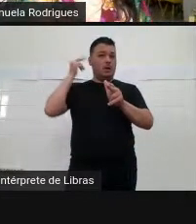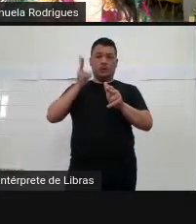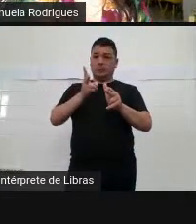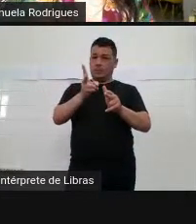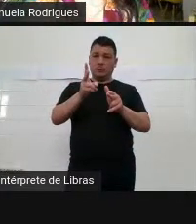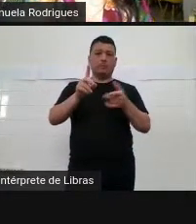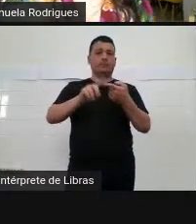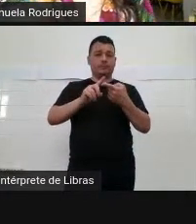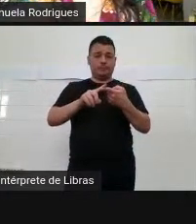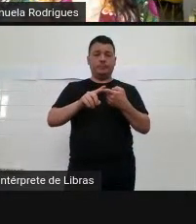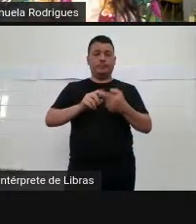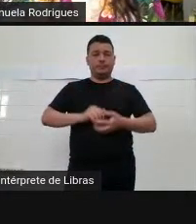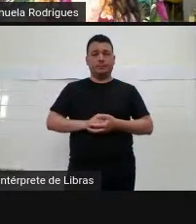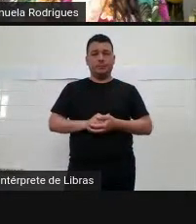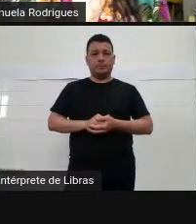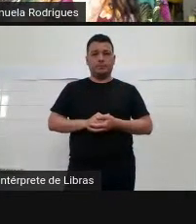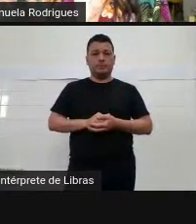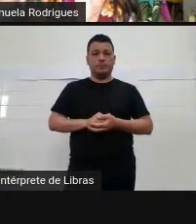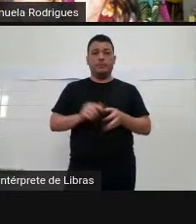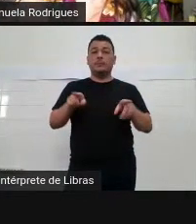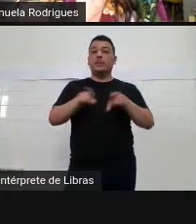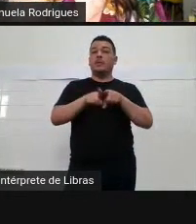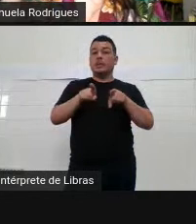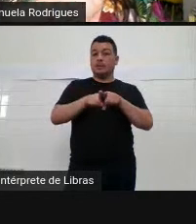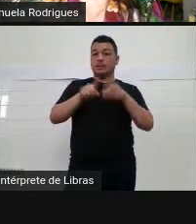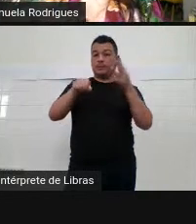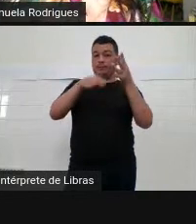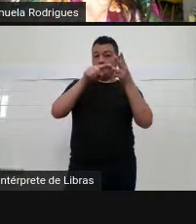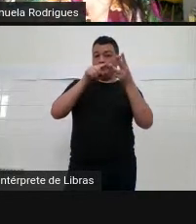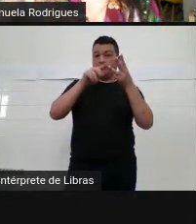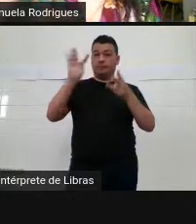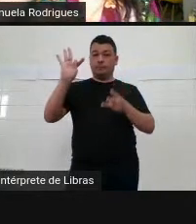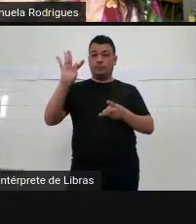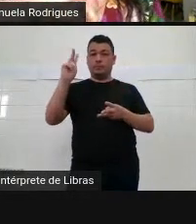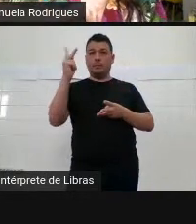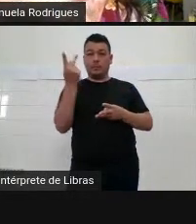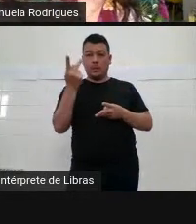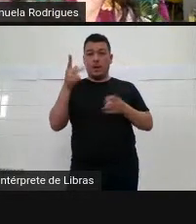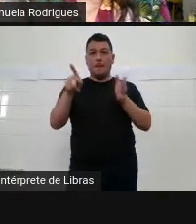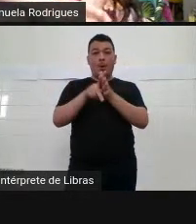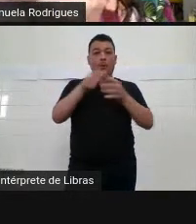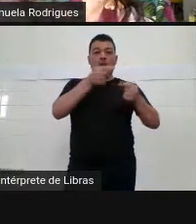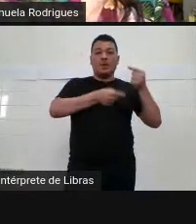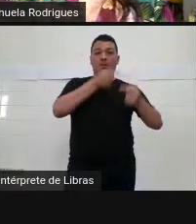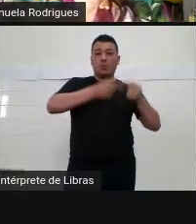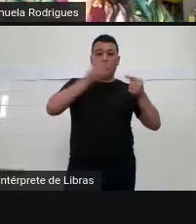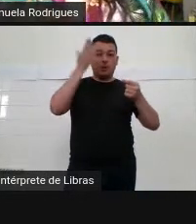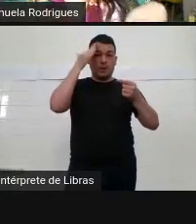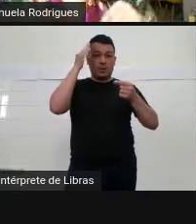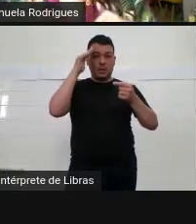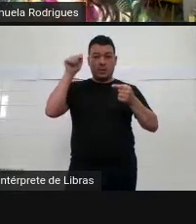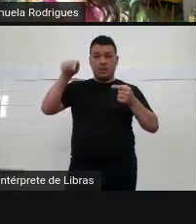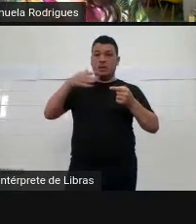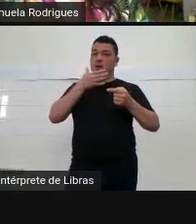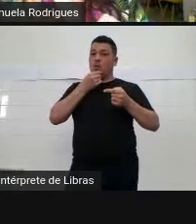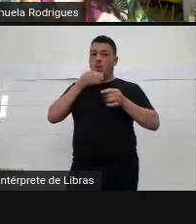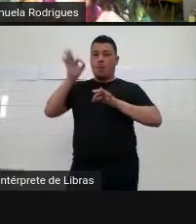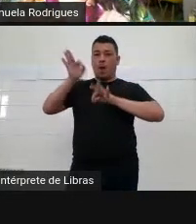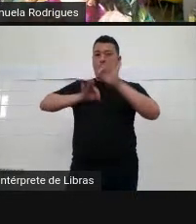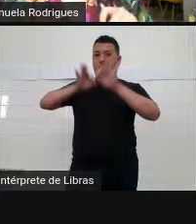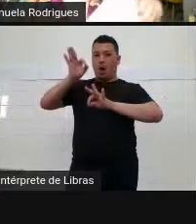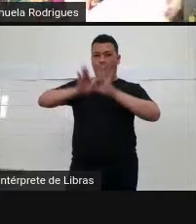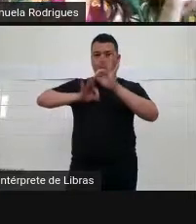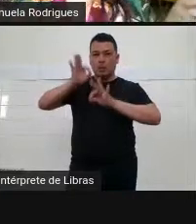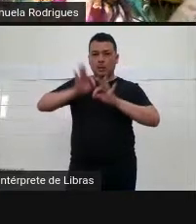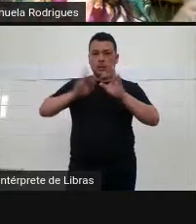claro, a heterossexualidade como regime político, a compreensão de que ele é que vai organizar